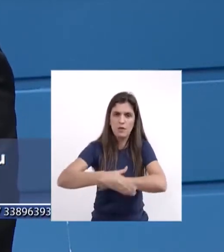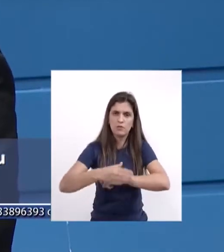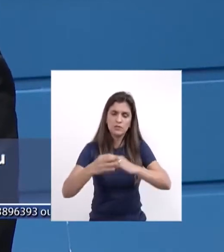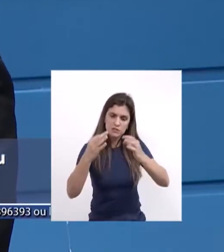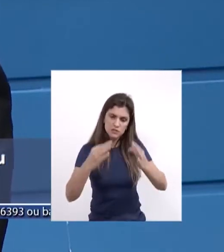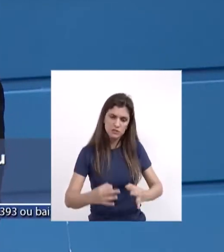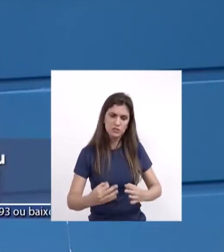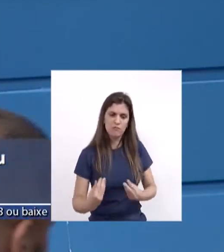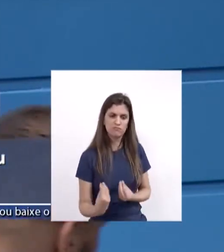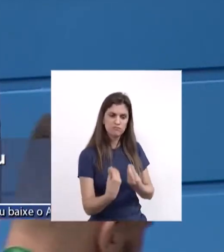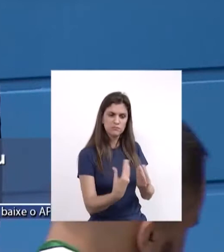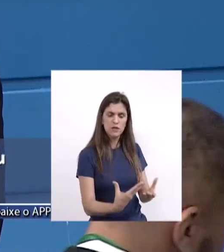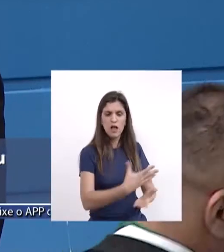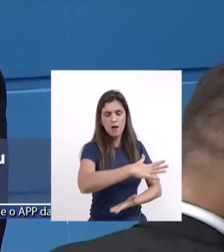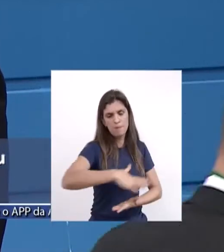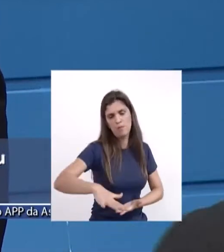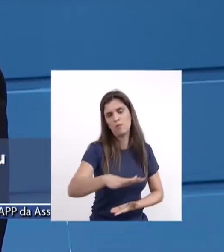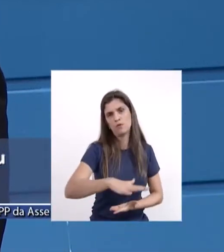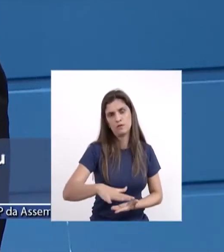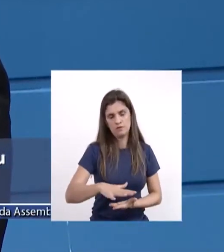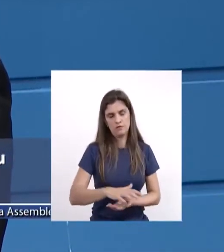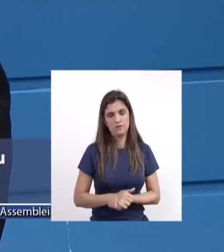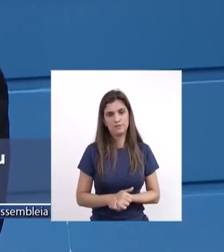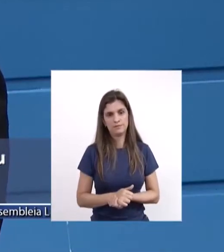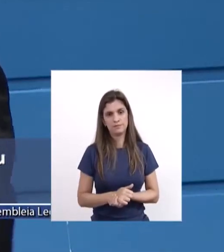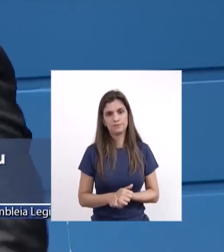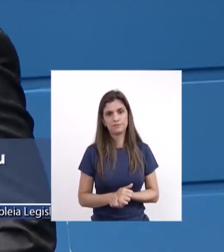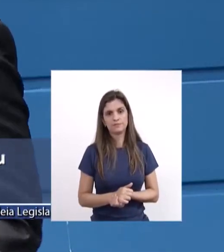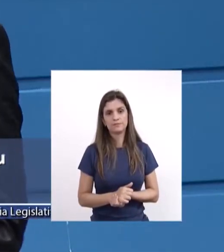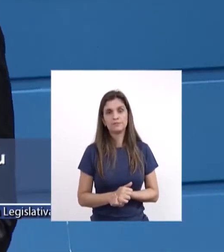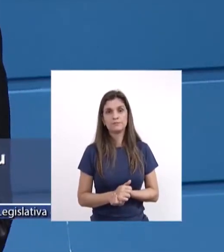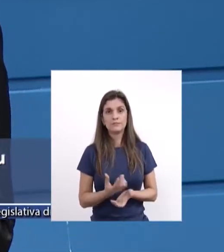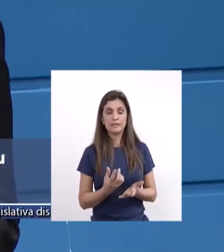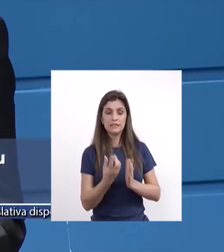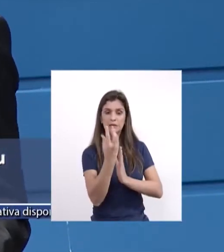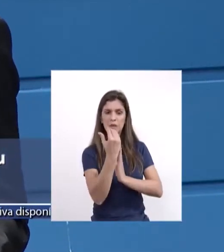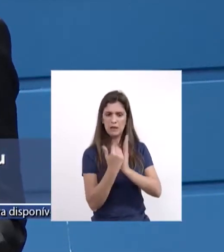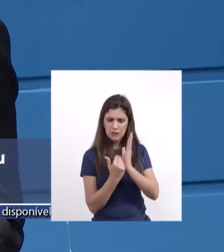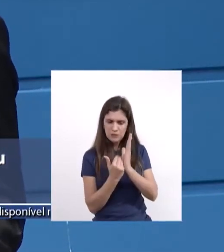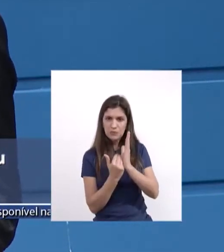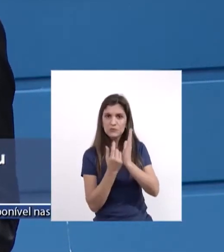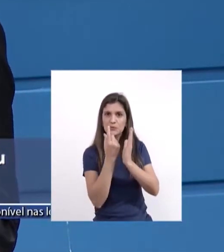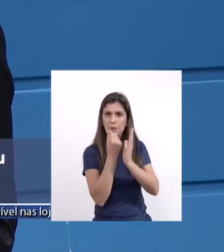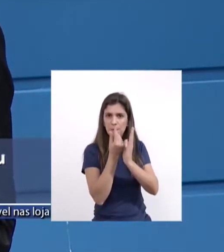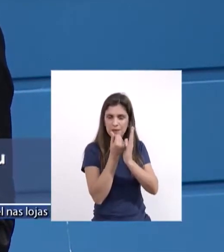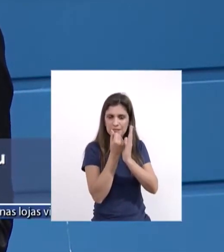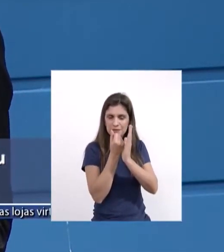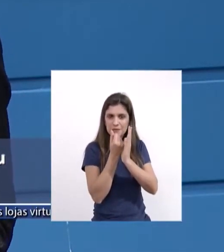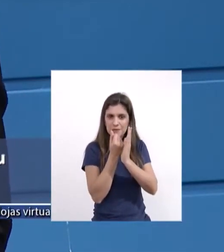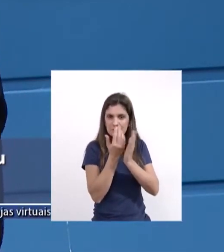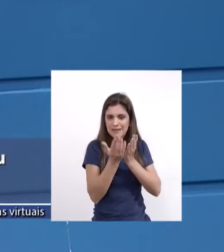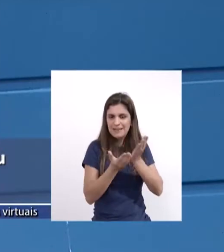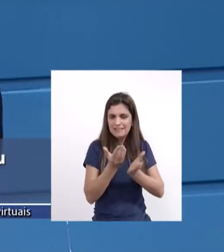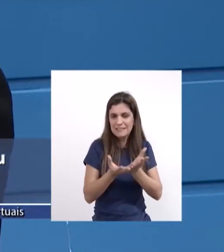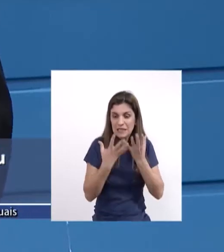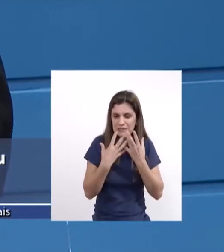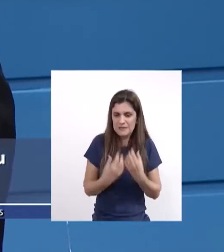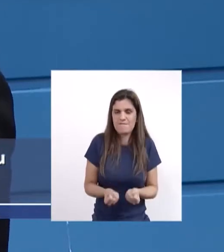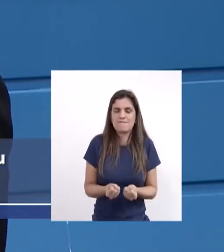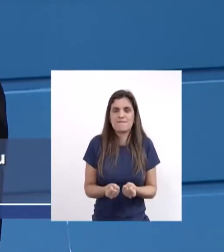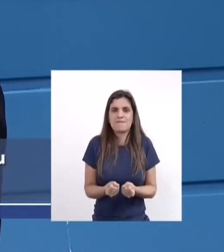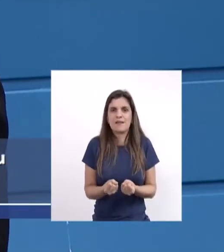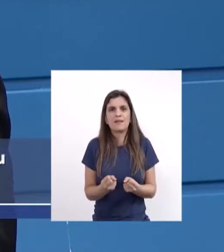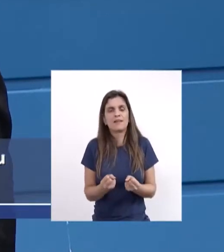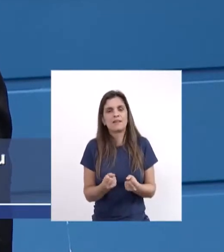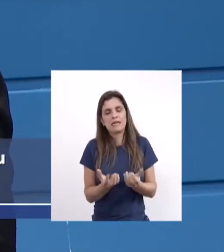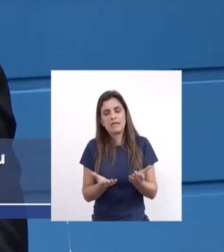pessoas, as empresas, elas mergulham no preço para ganhar a obra e depois não dá conta do recado, não entrega. E a população pagando